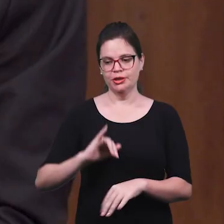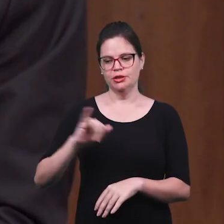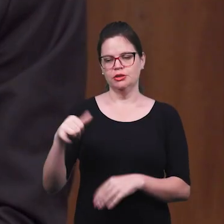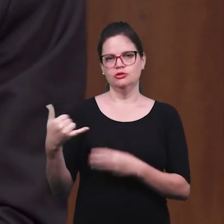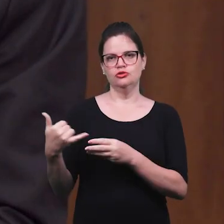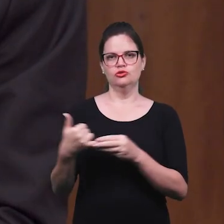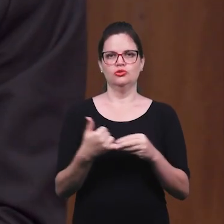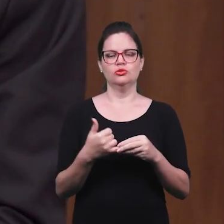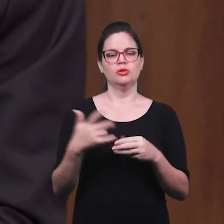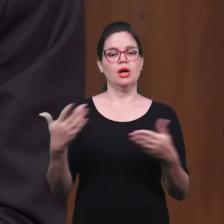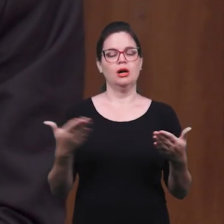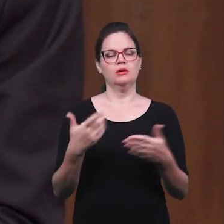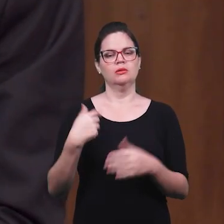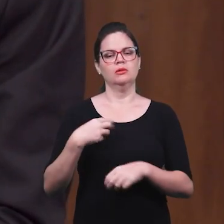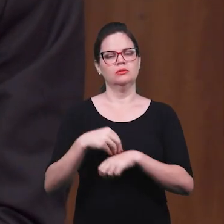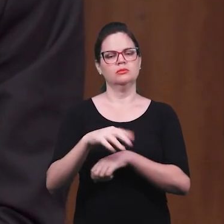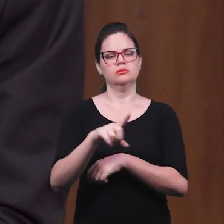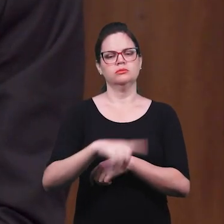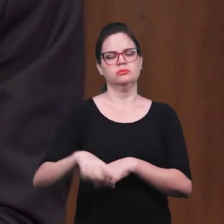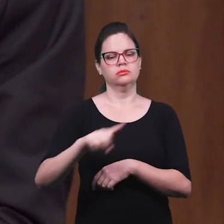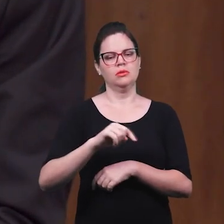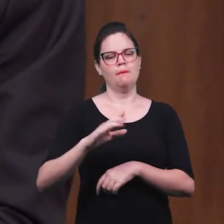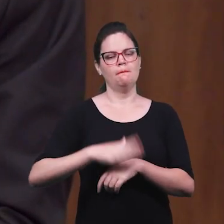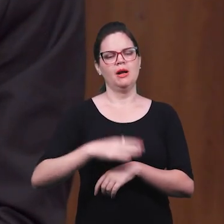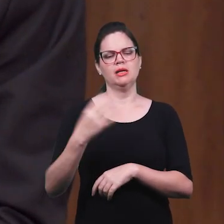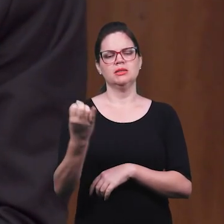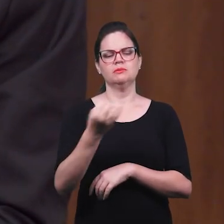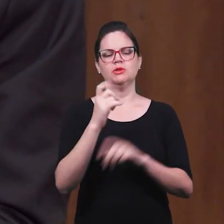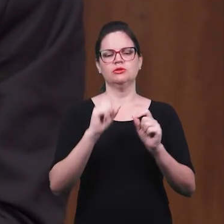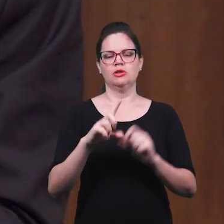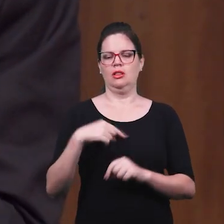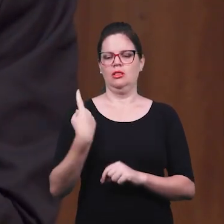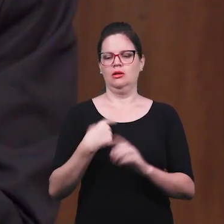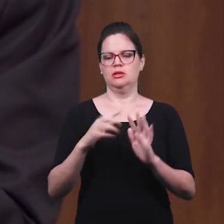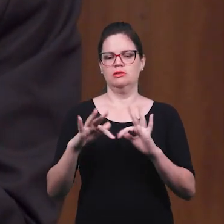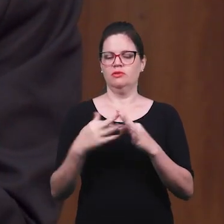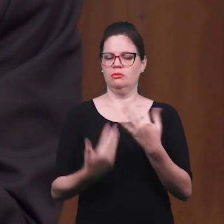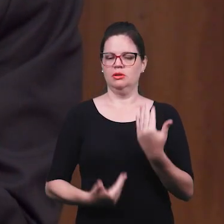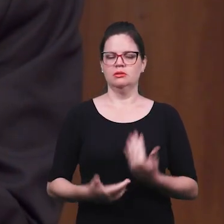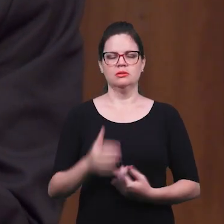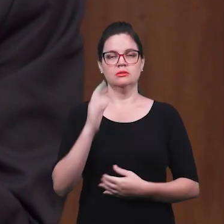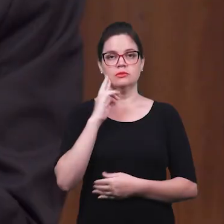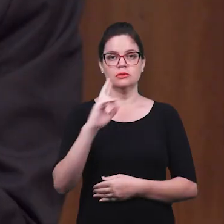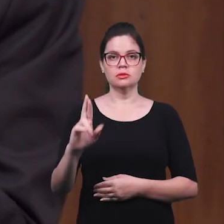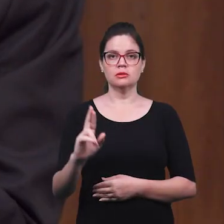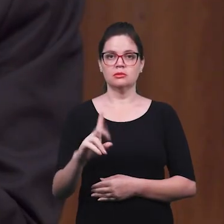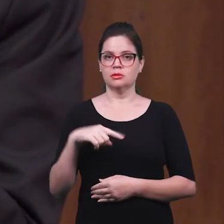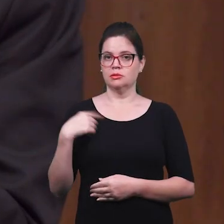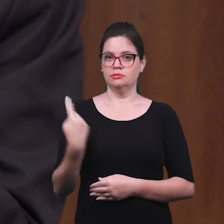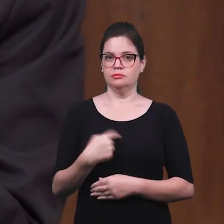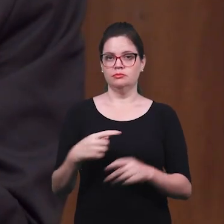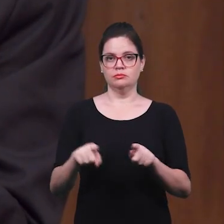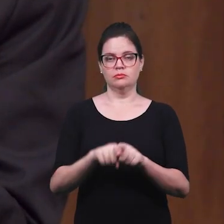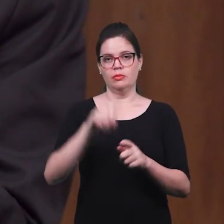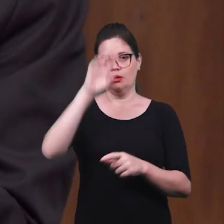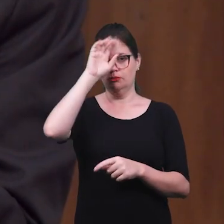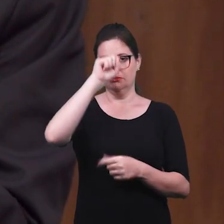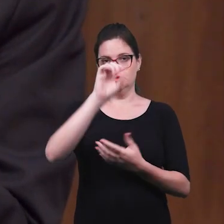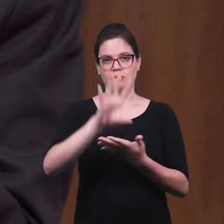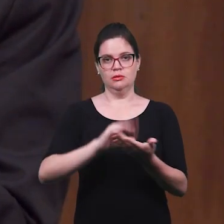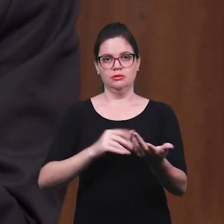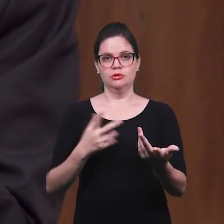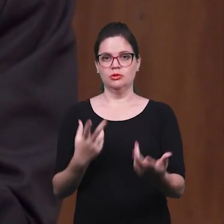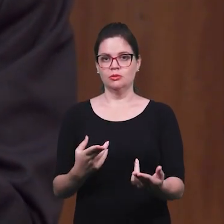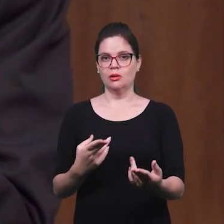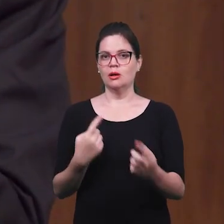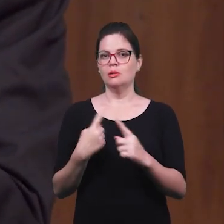importante agora são as nossas famílias servirem ao Senhor. Então isso traz um ensino para todos nós, que por mais que o